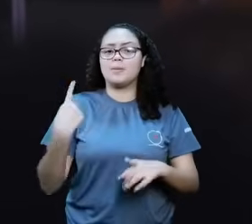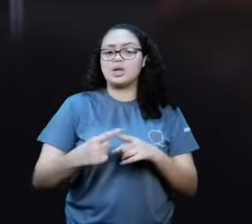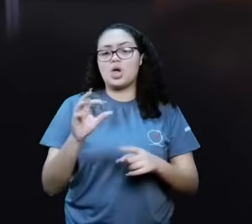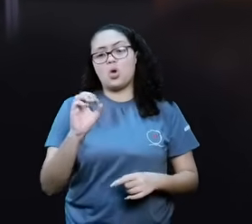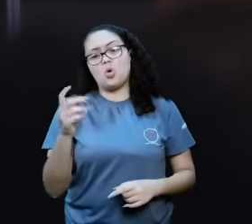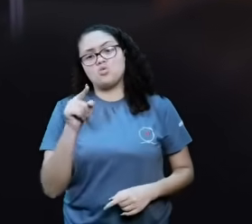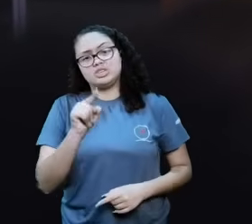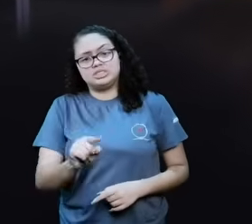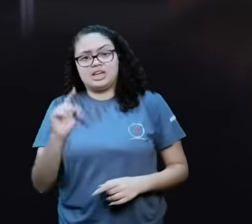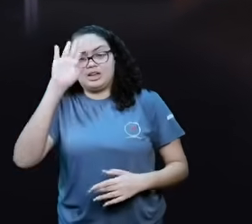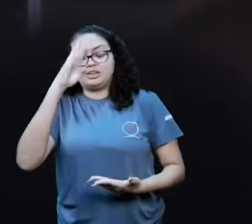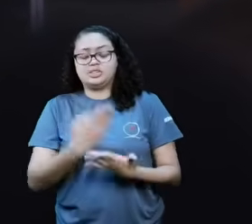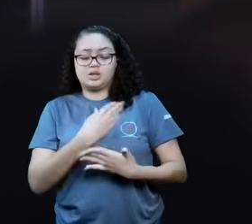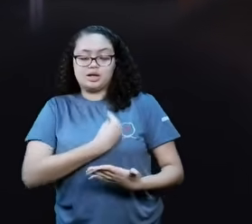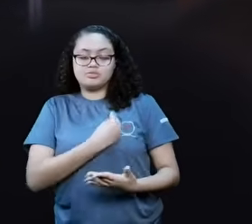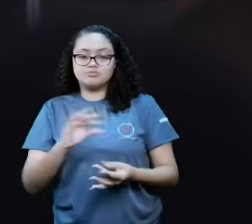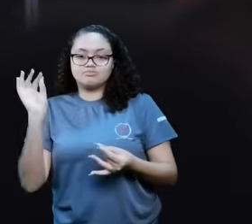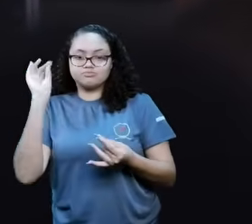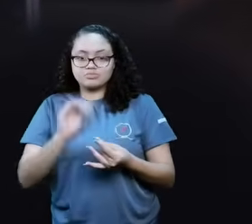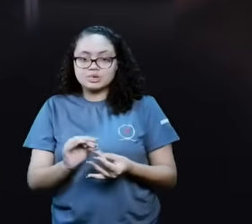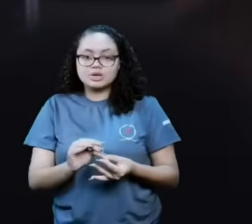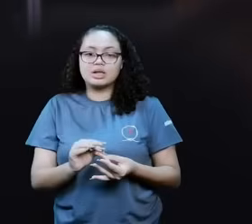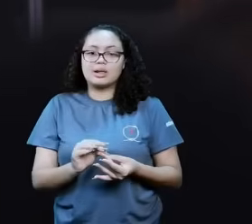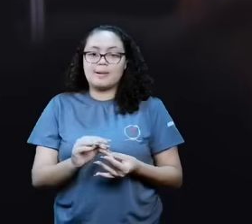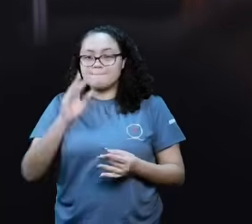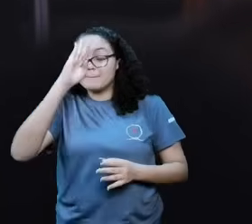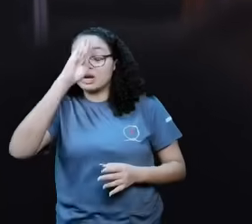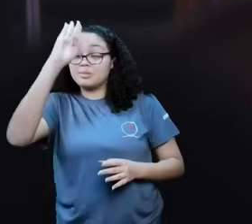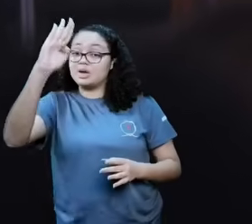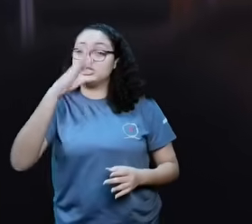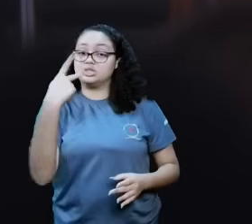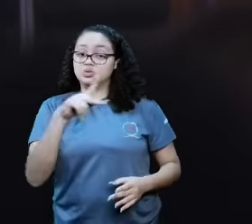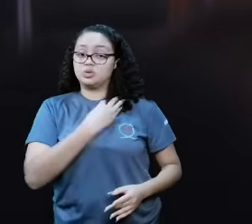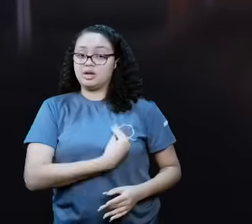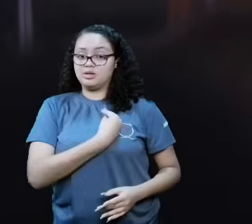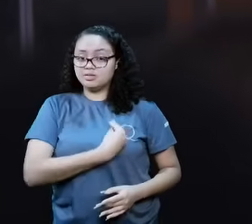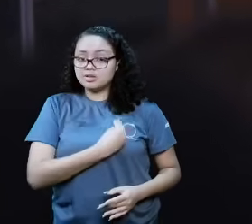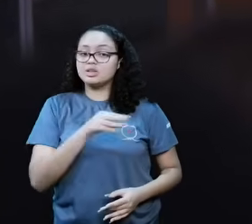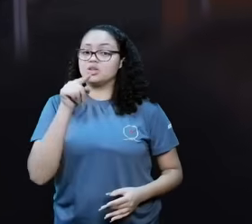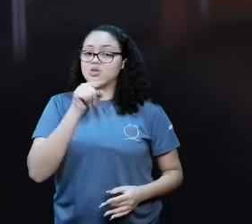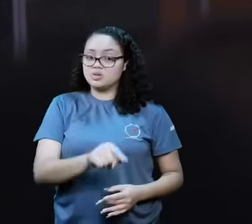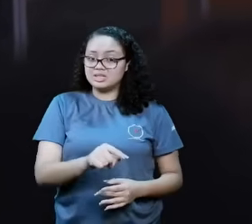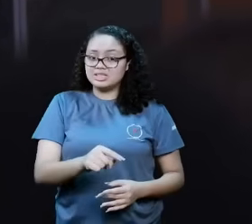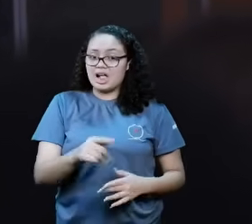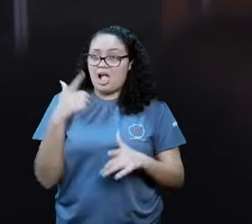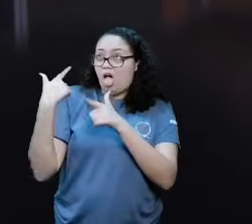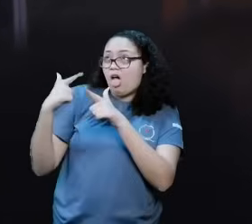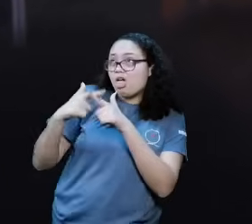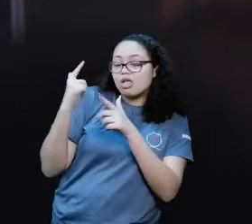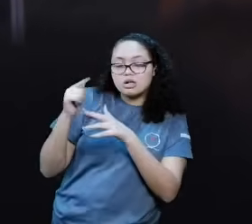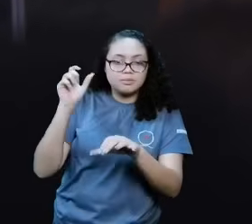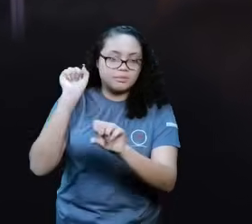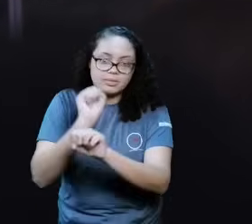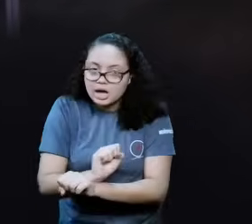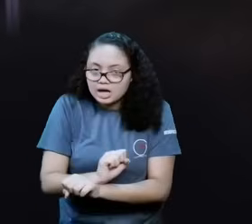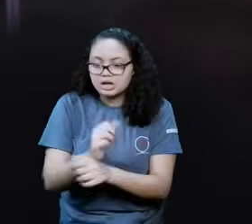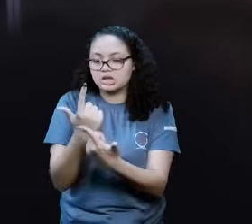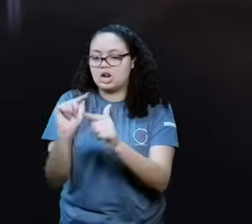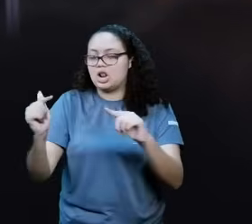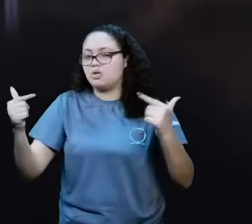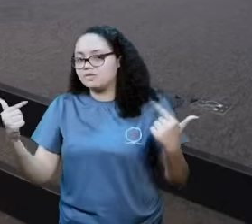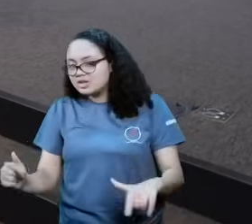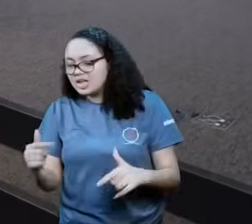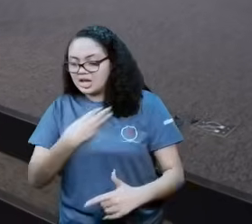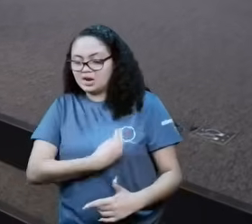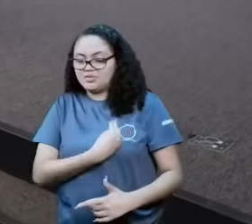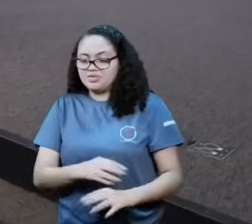você acredita que a vida espiritual ela deve ter a primazia da sua vida, e assim você para de reclamar de tudo que você não tem, de tudo que você